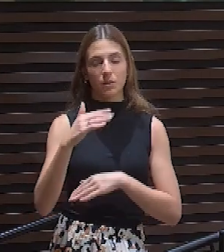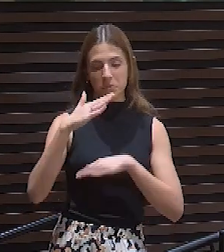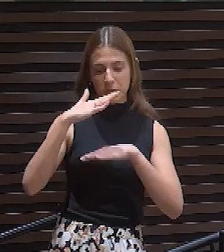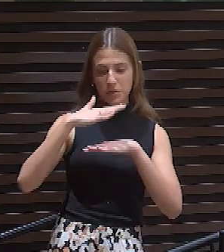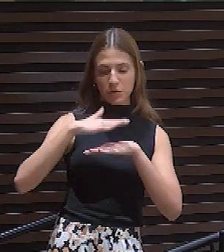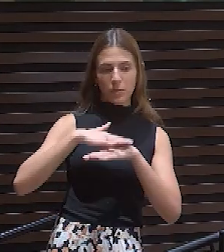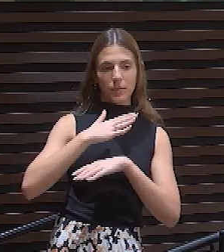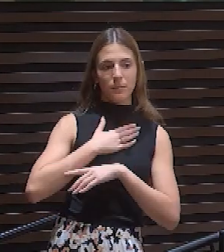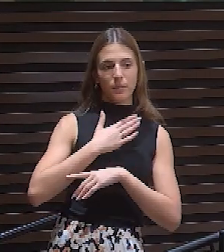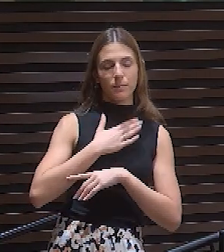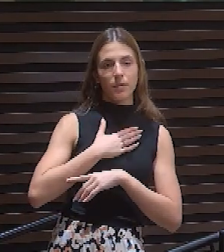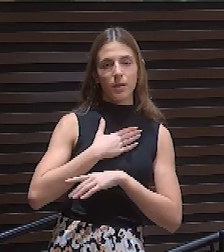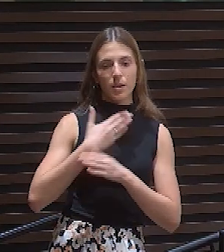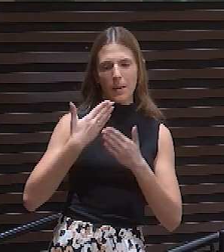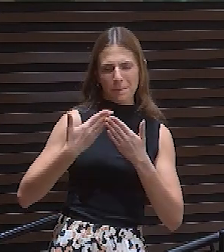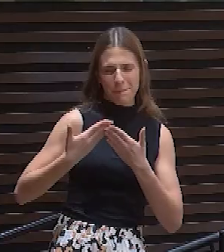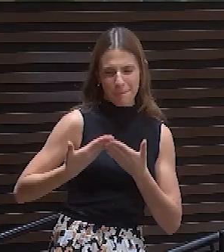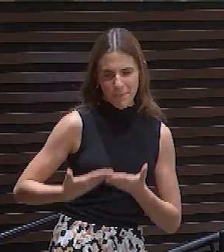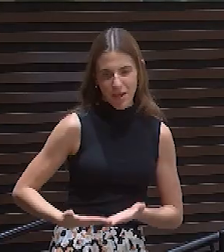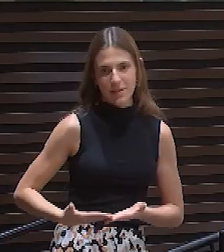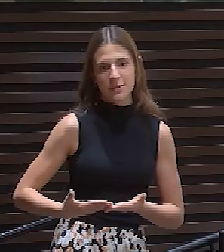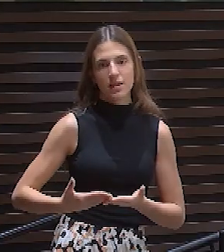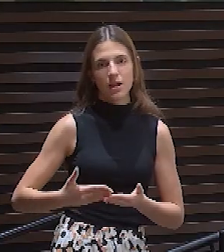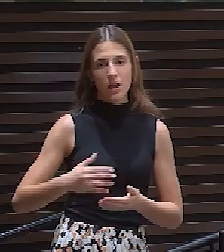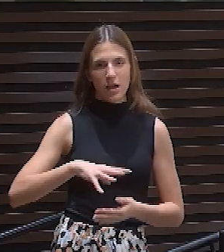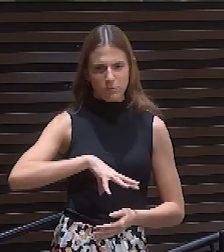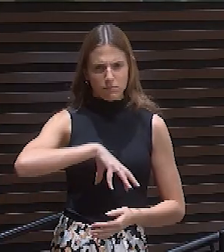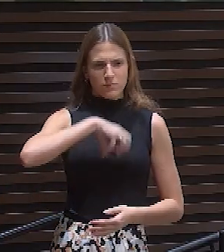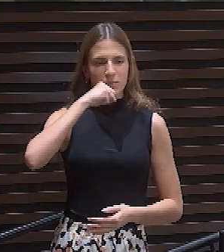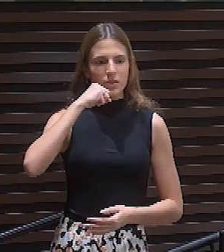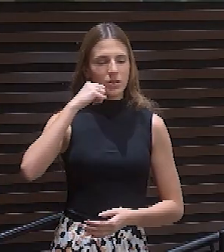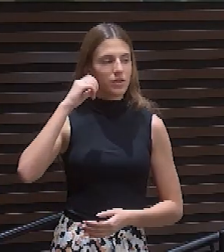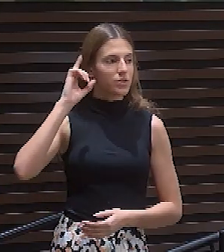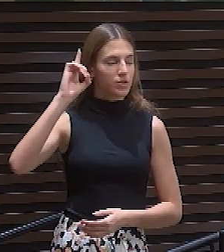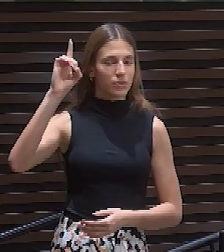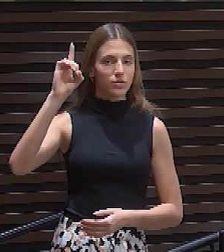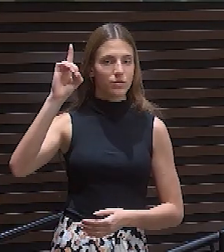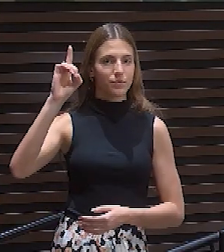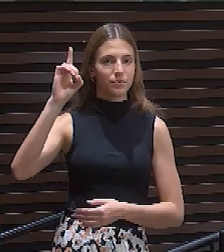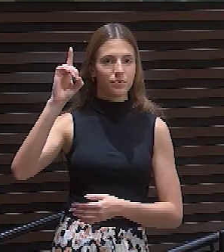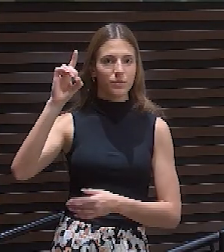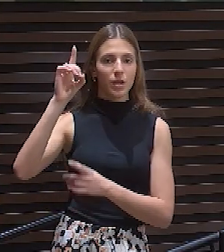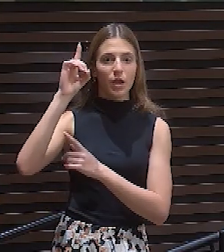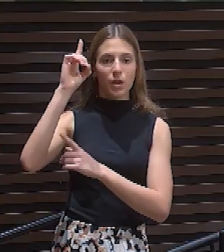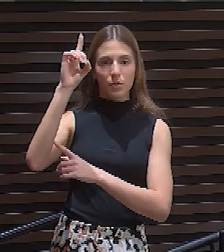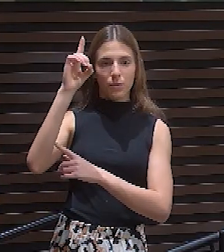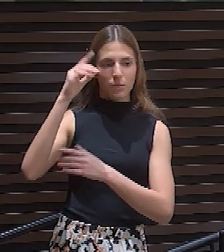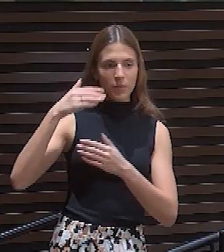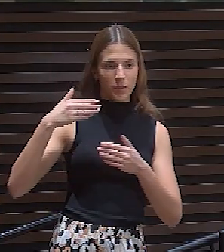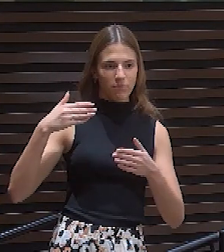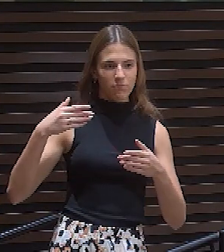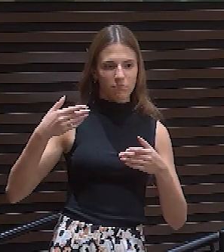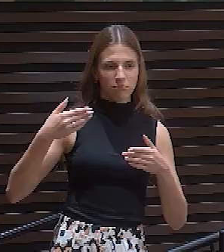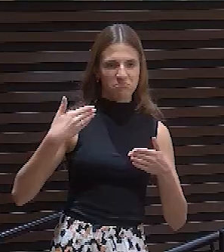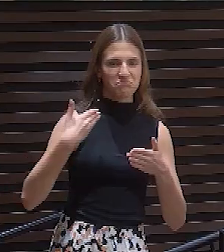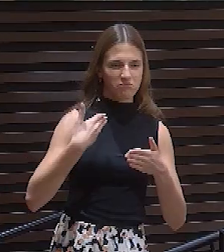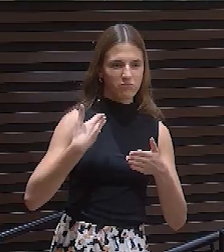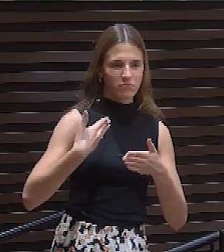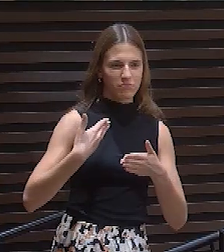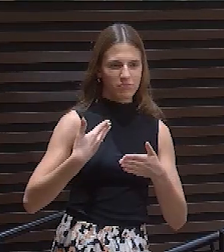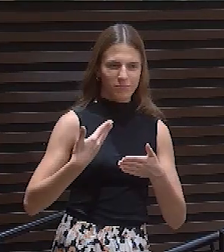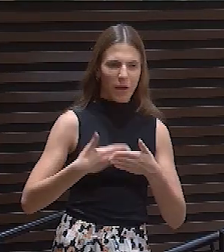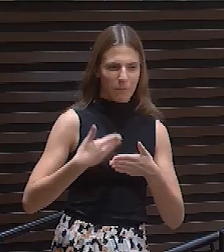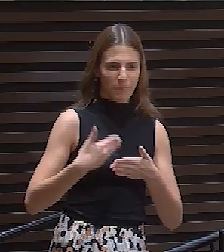pesa a tua ira, tu me abates com todas as tuas ondas. Parece que